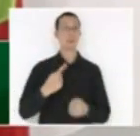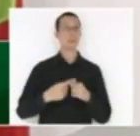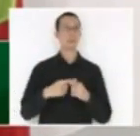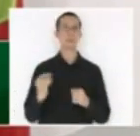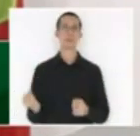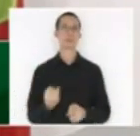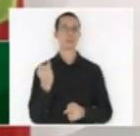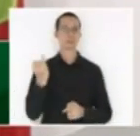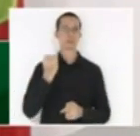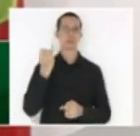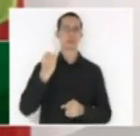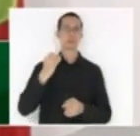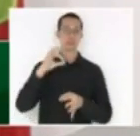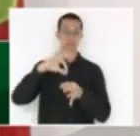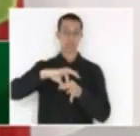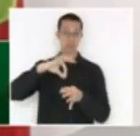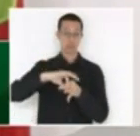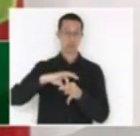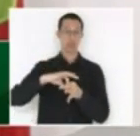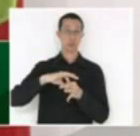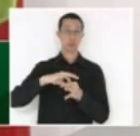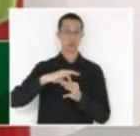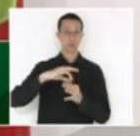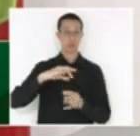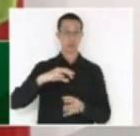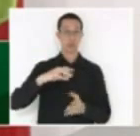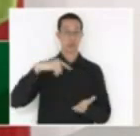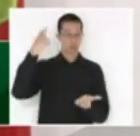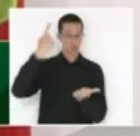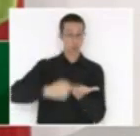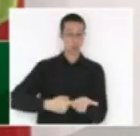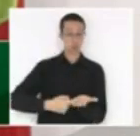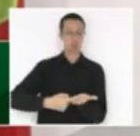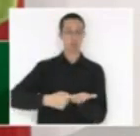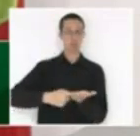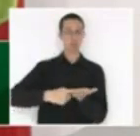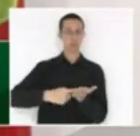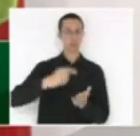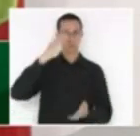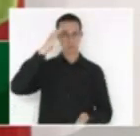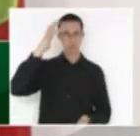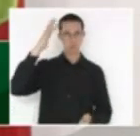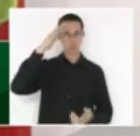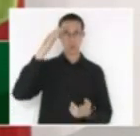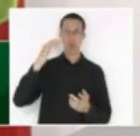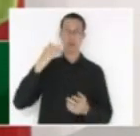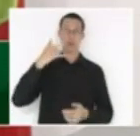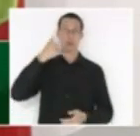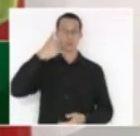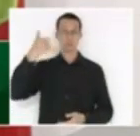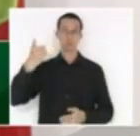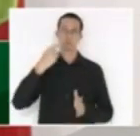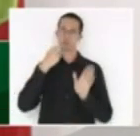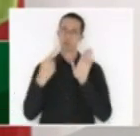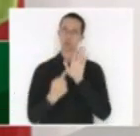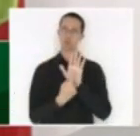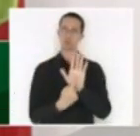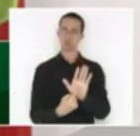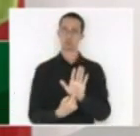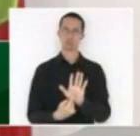de marcos para reflexão, denúncia e reivindicação. Nesse sentido, quero